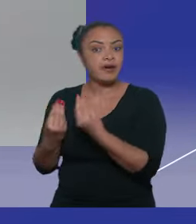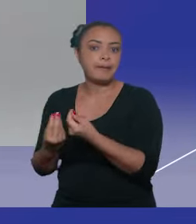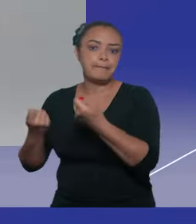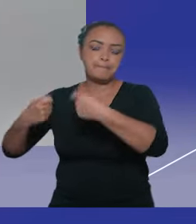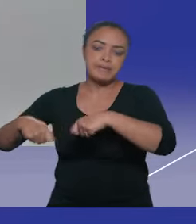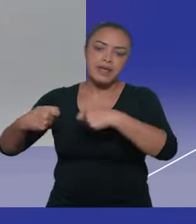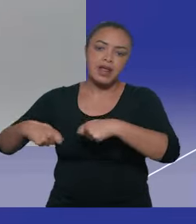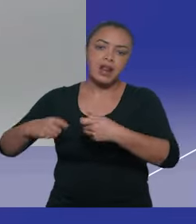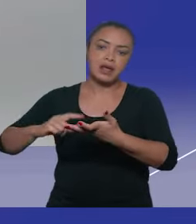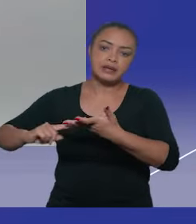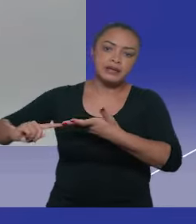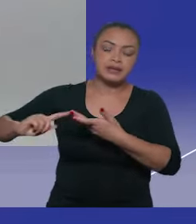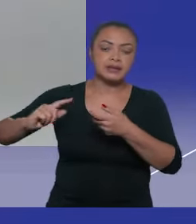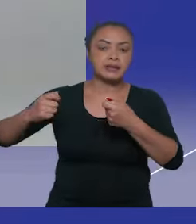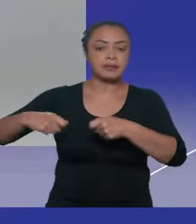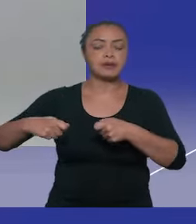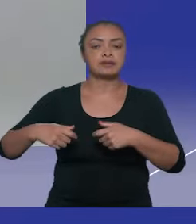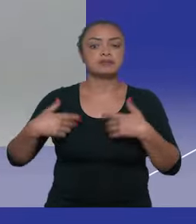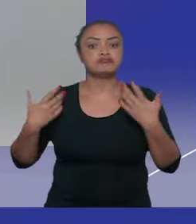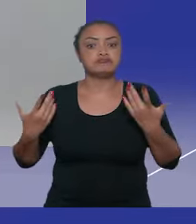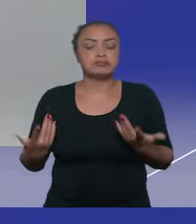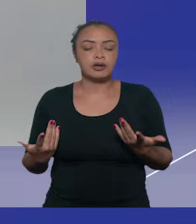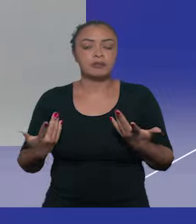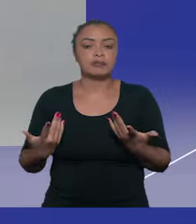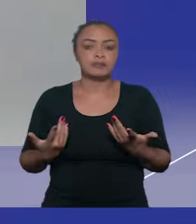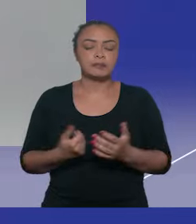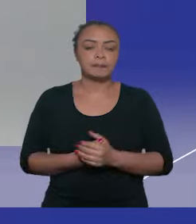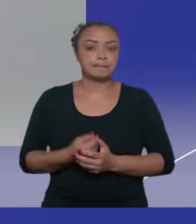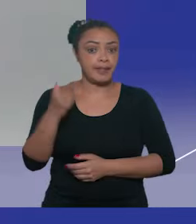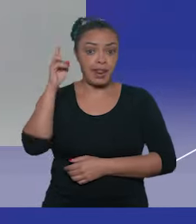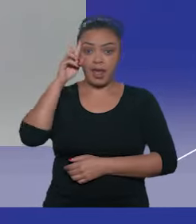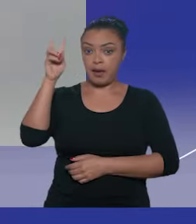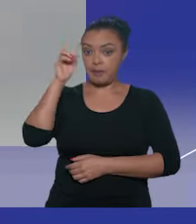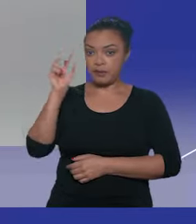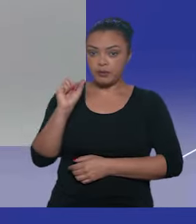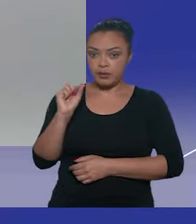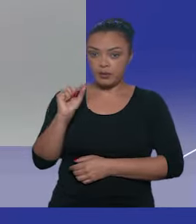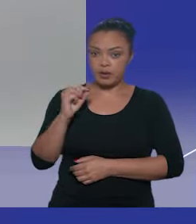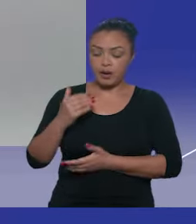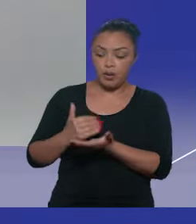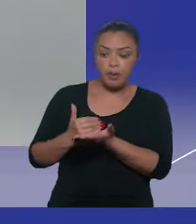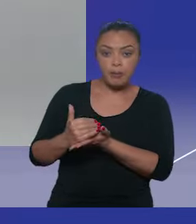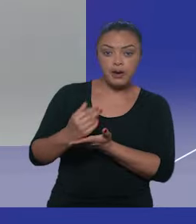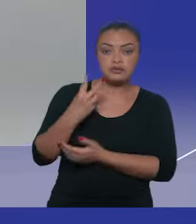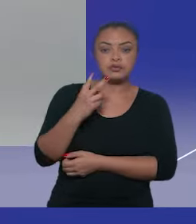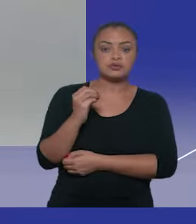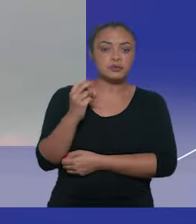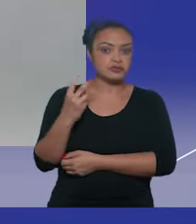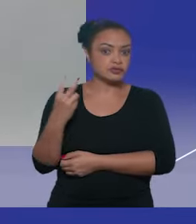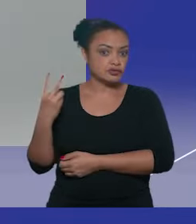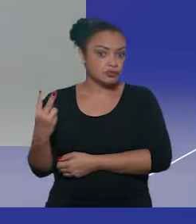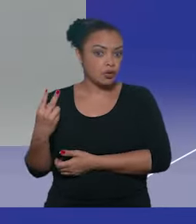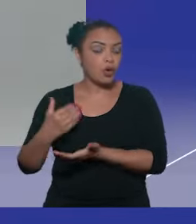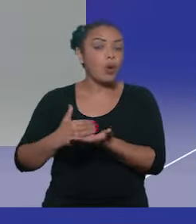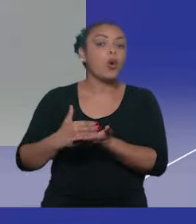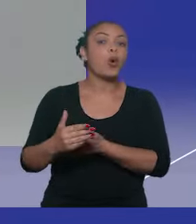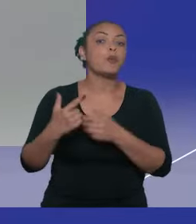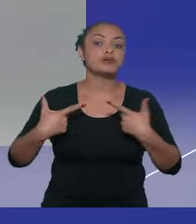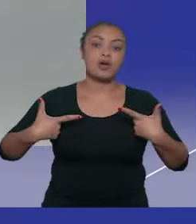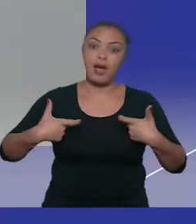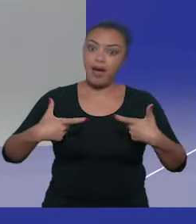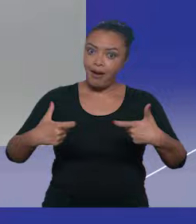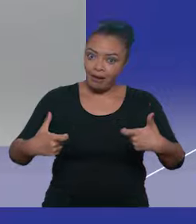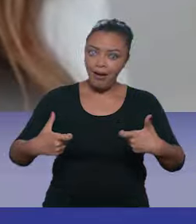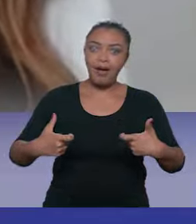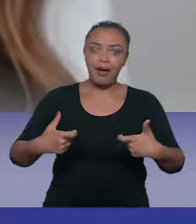famílias. Era também uma inflação de demanda, era uma inflação de tudo. E só para a gente lembrar, né? Começo de 2022, ainda teve o começo da guerra entre